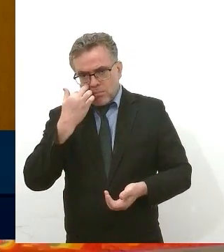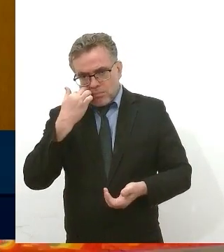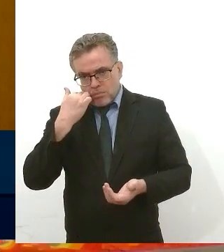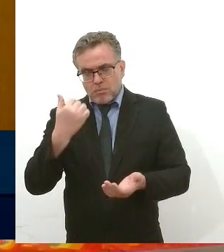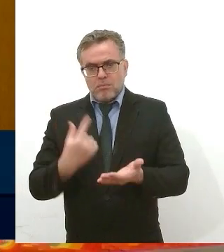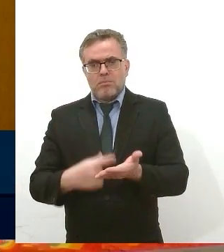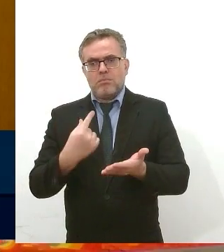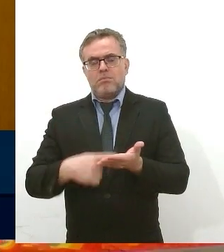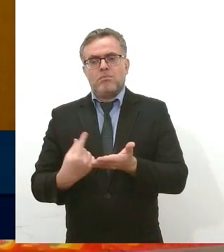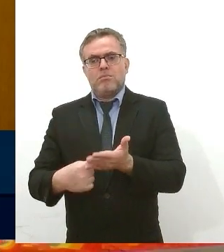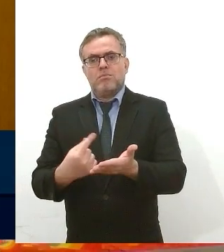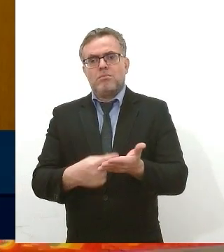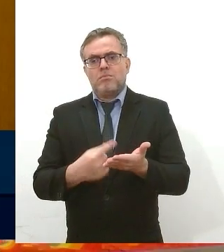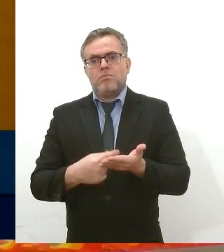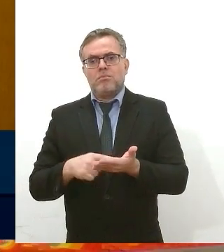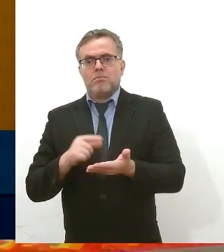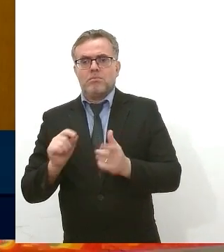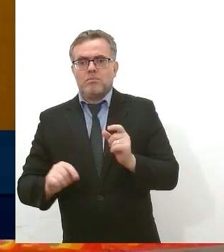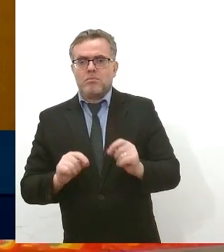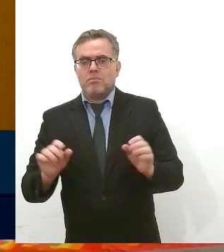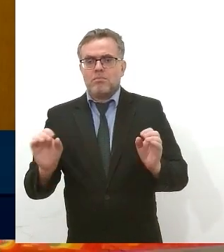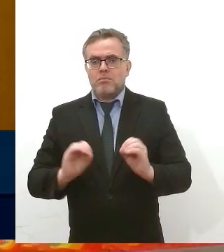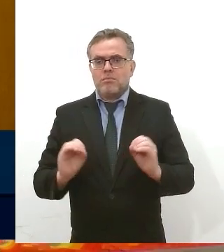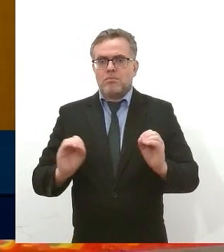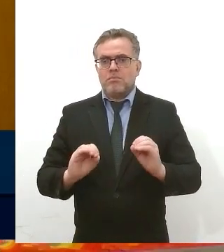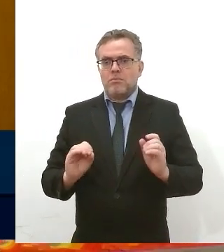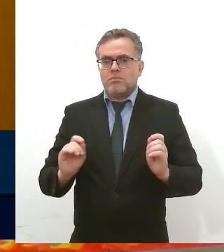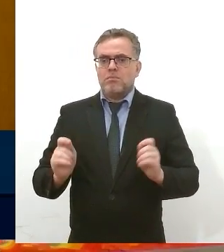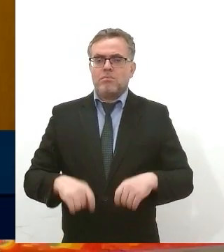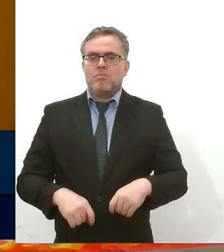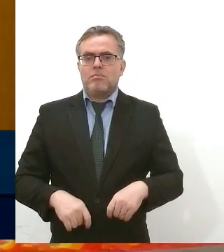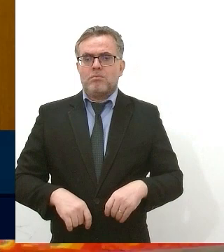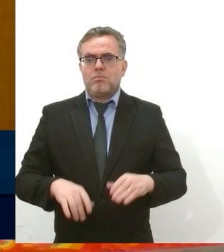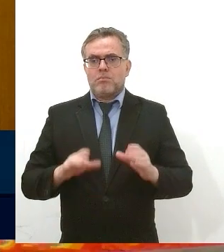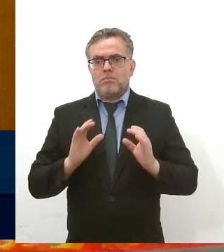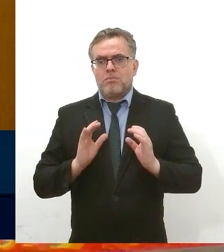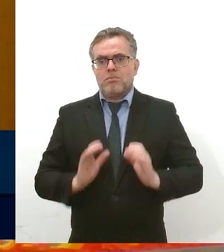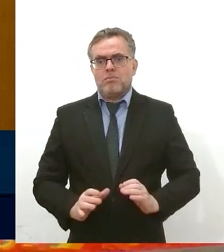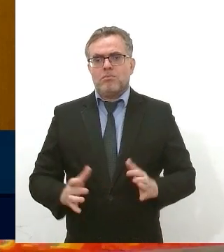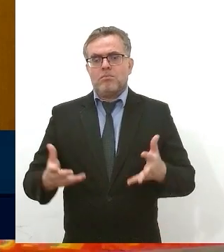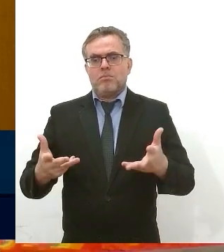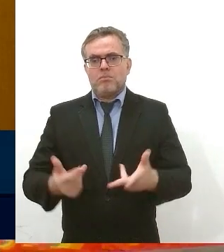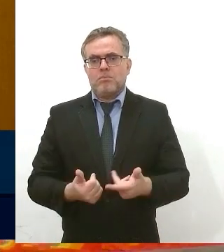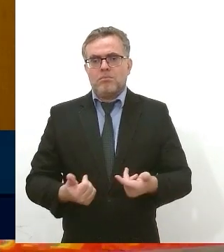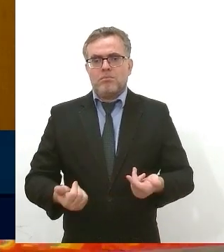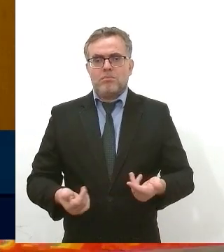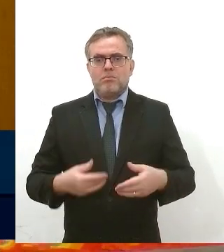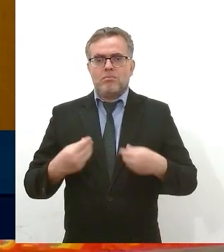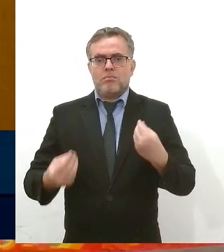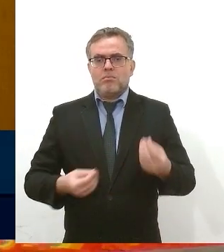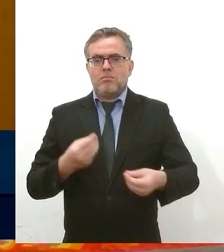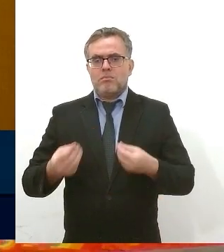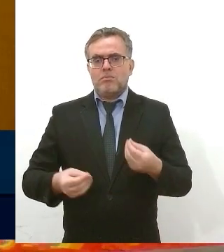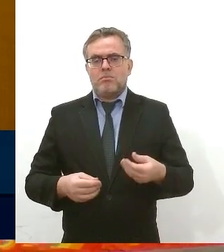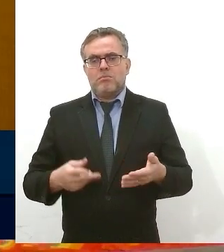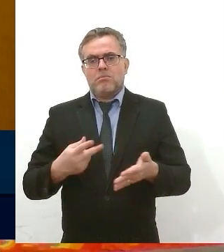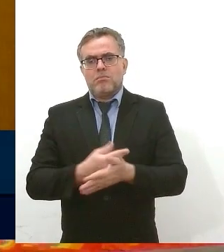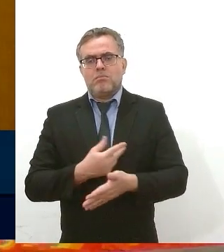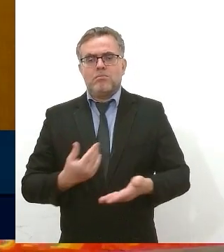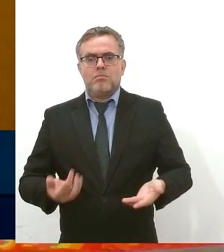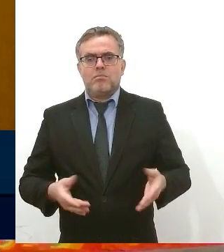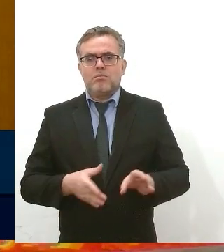praticar racismo, né, que são comportamentos estruturais, como a misoginia, né, o machismo,